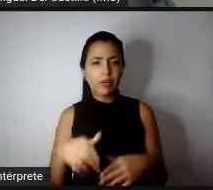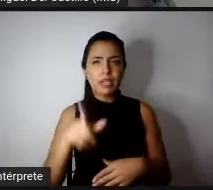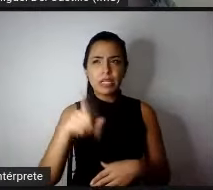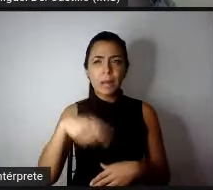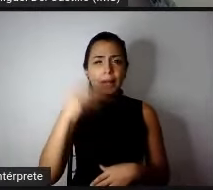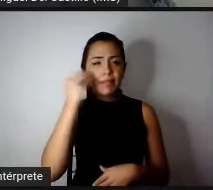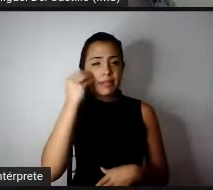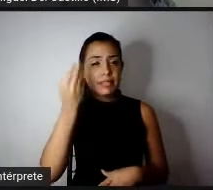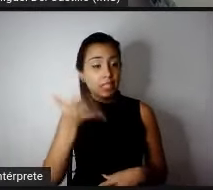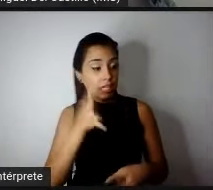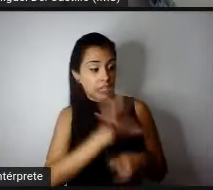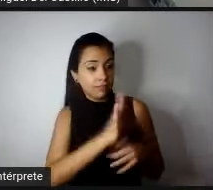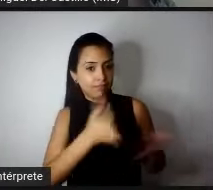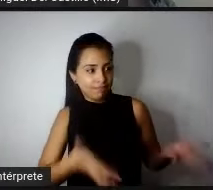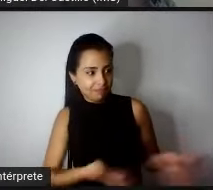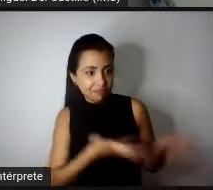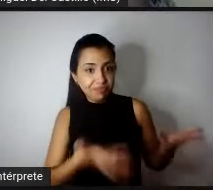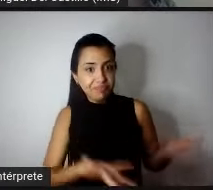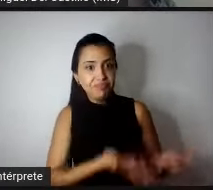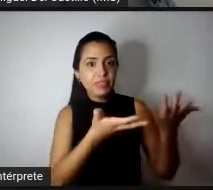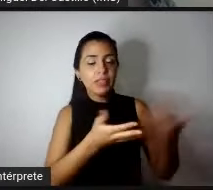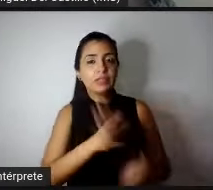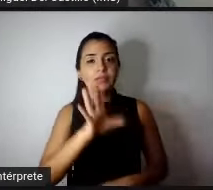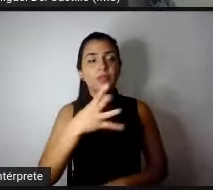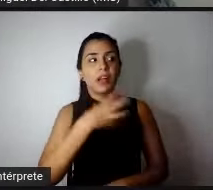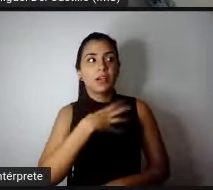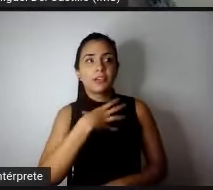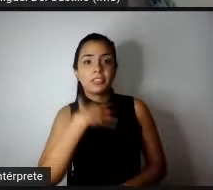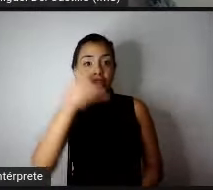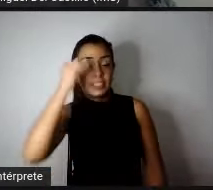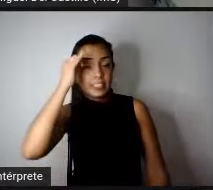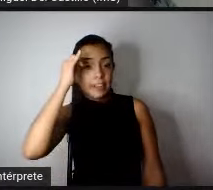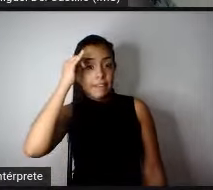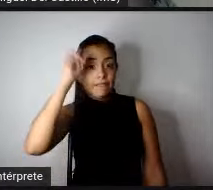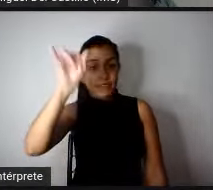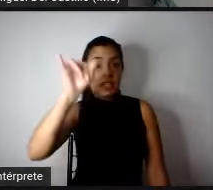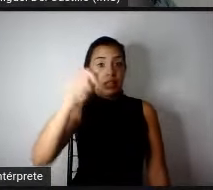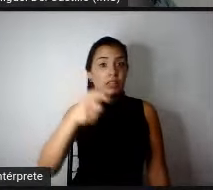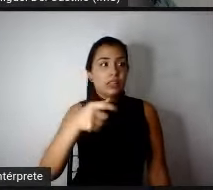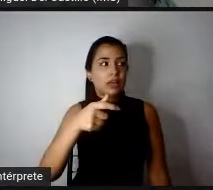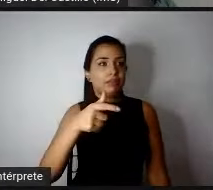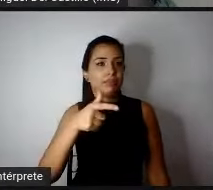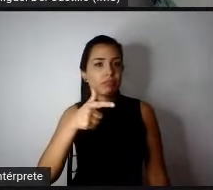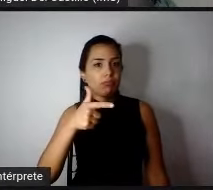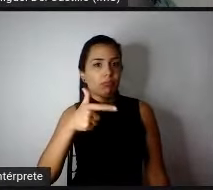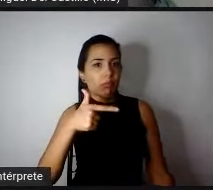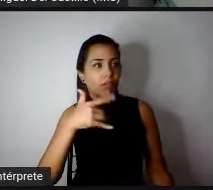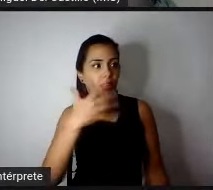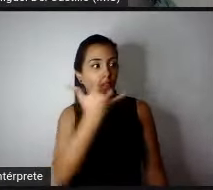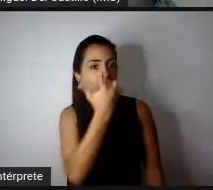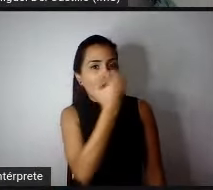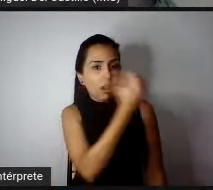ajudar sem dominar ou sem proibir, mas sem